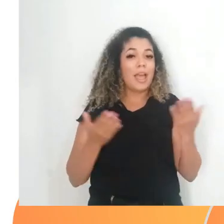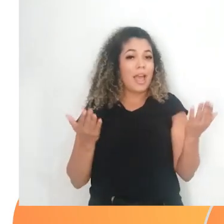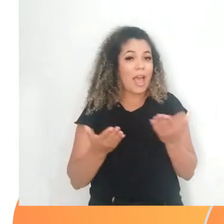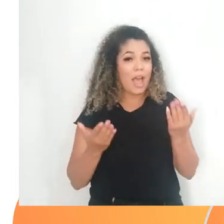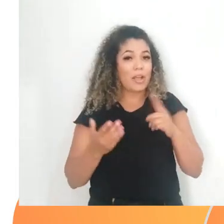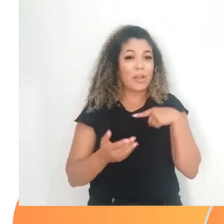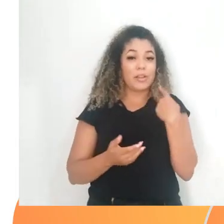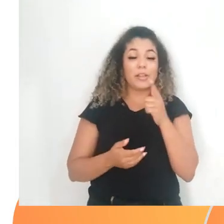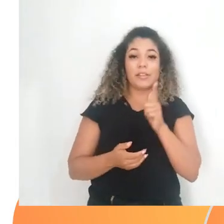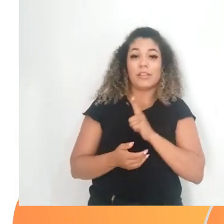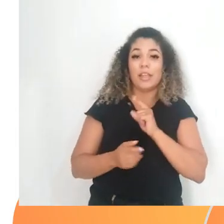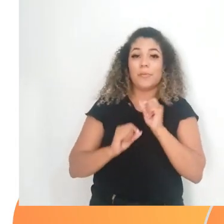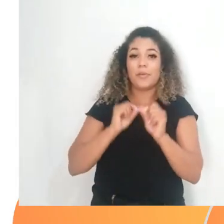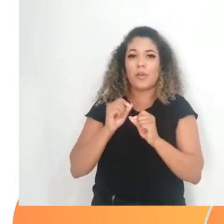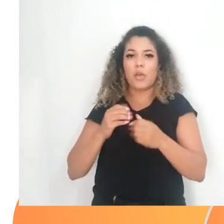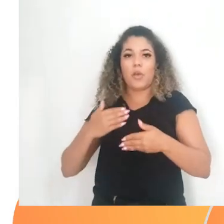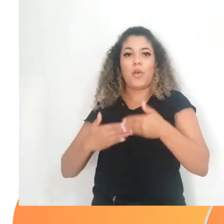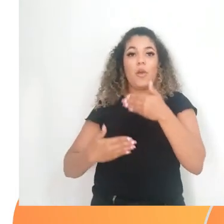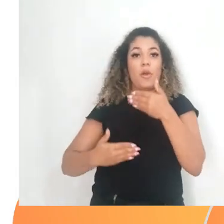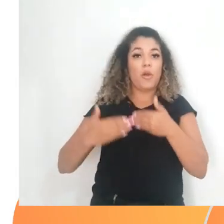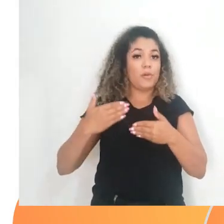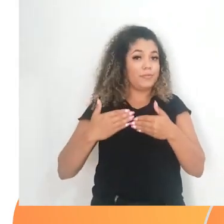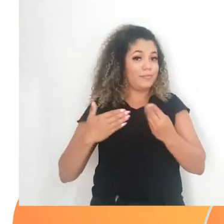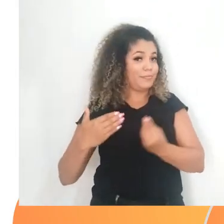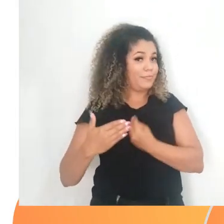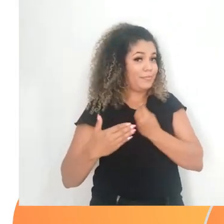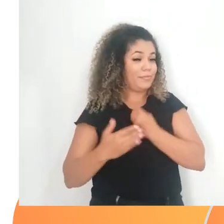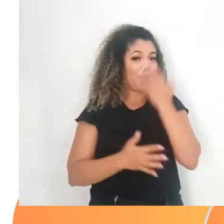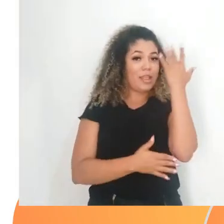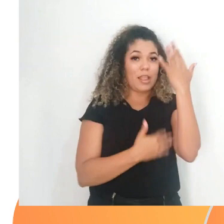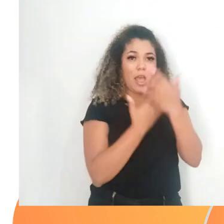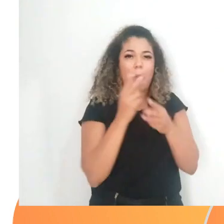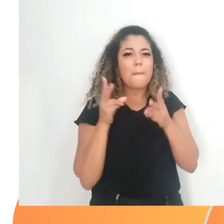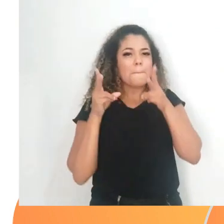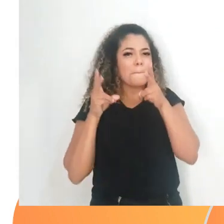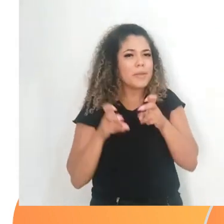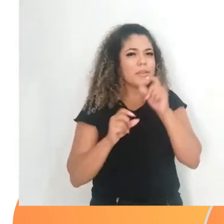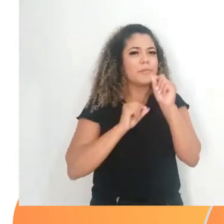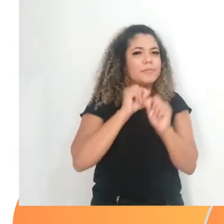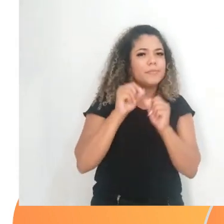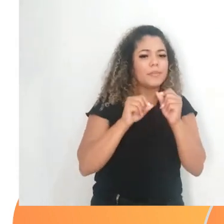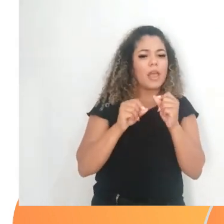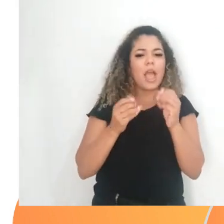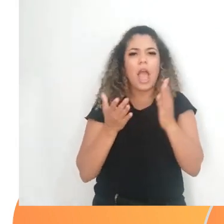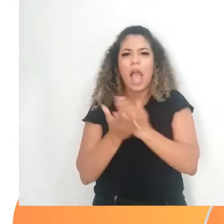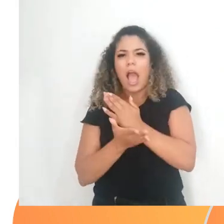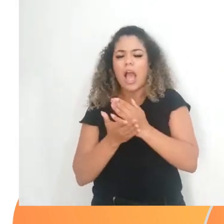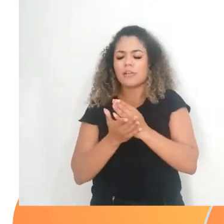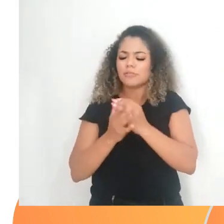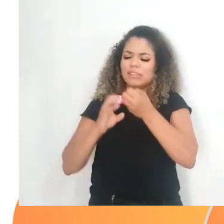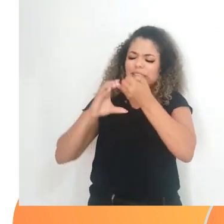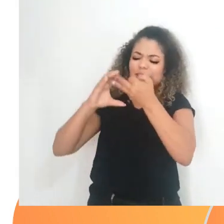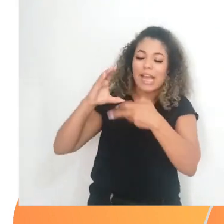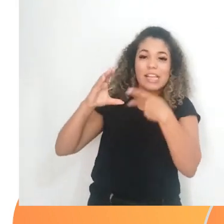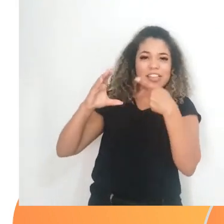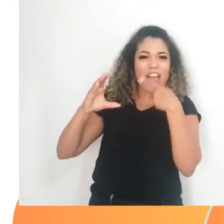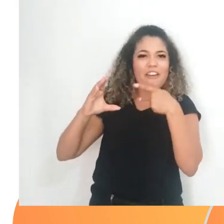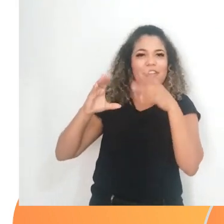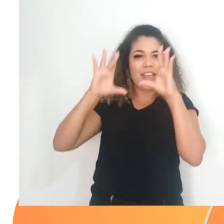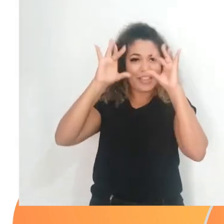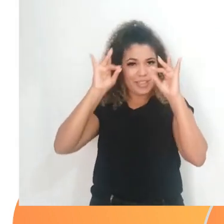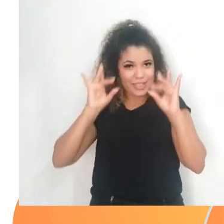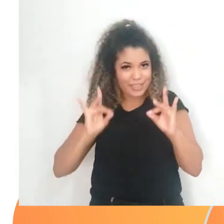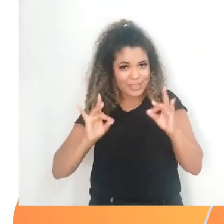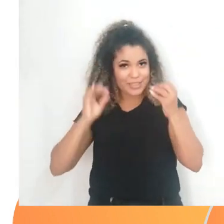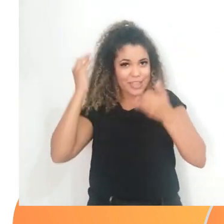Bom, pessoal, agora nós temos aqui o nosso robô arbóreo. Você pode observar que alguns dos elementos que nós